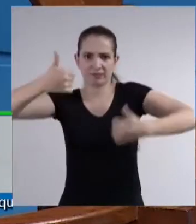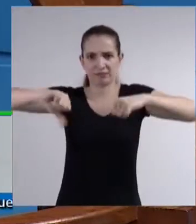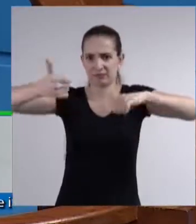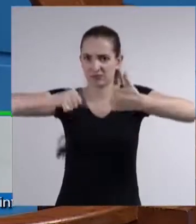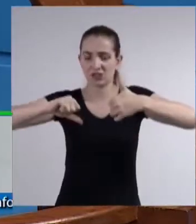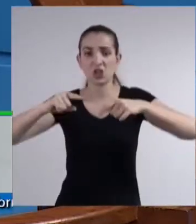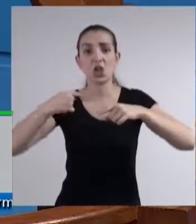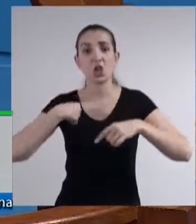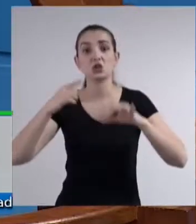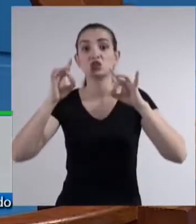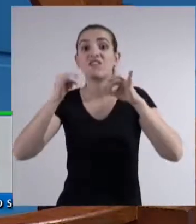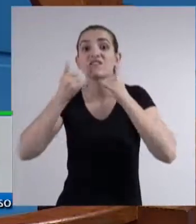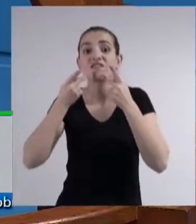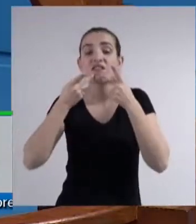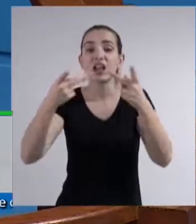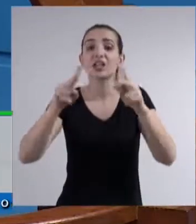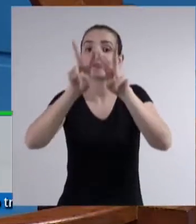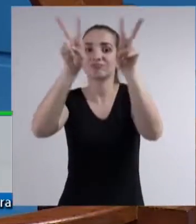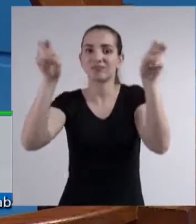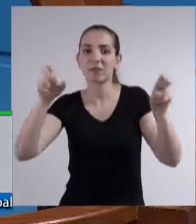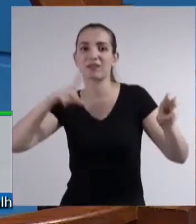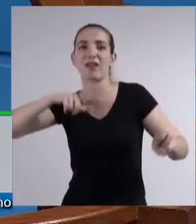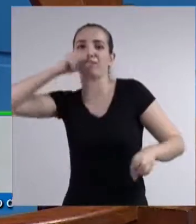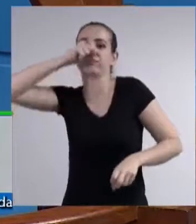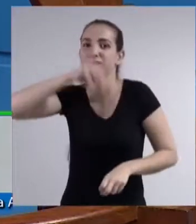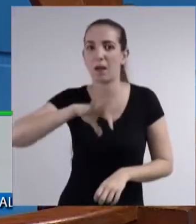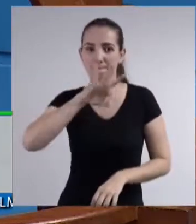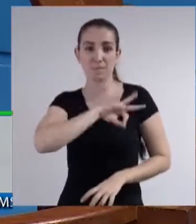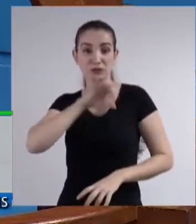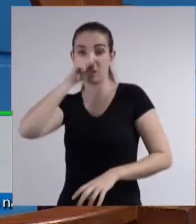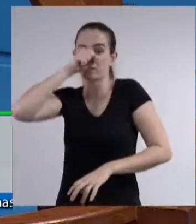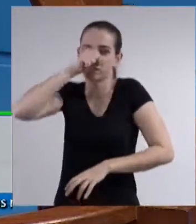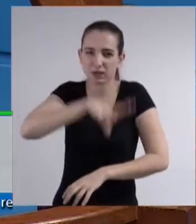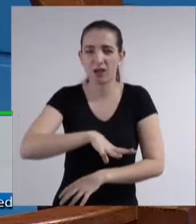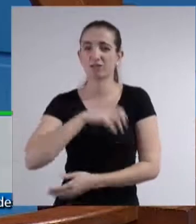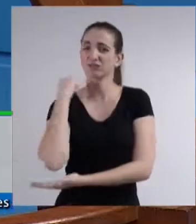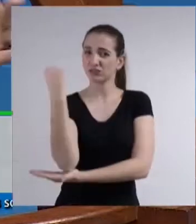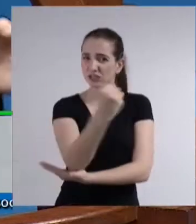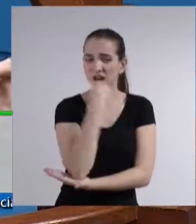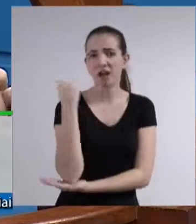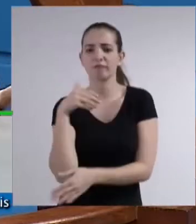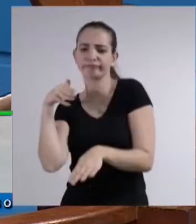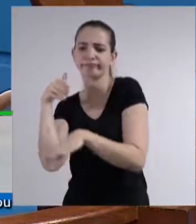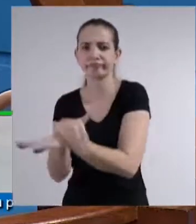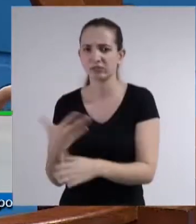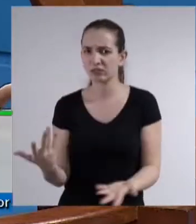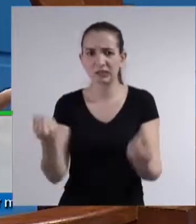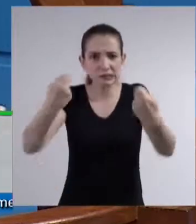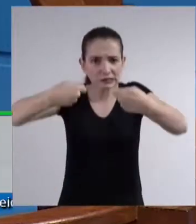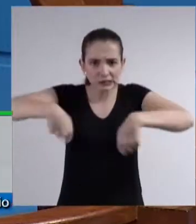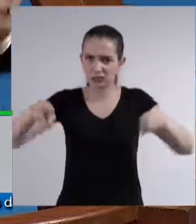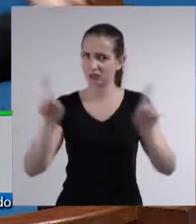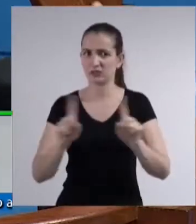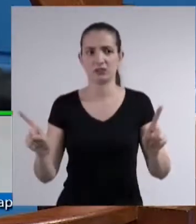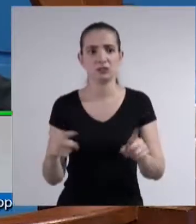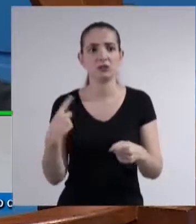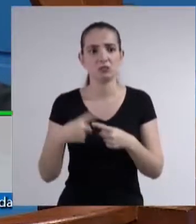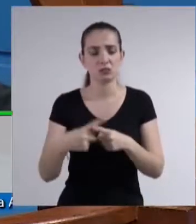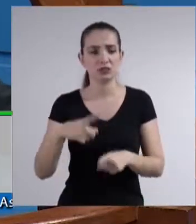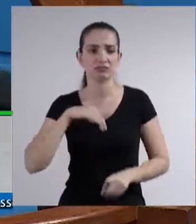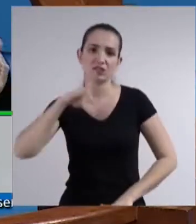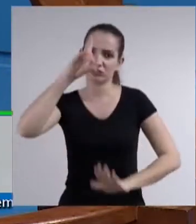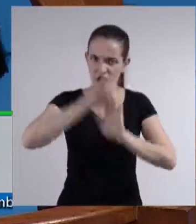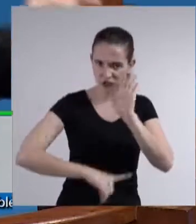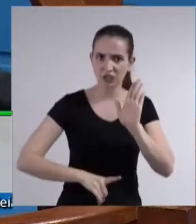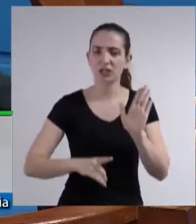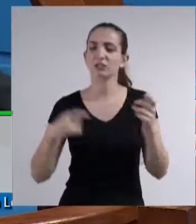da truculência, né, da força policial que foi usada, que eu acho que é desnecessária. Se tem direitos